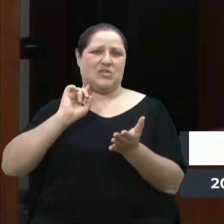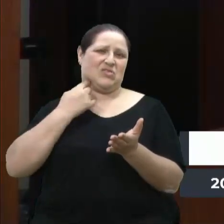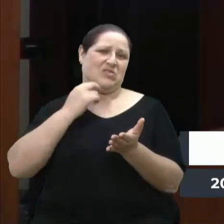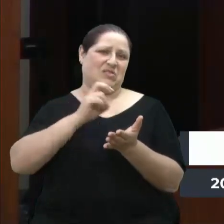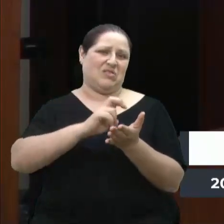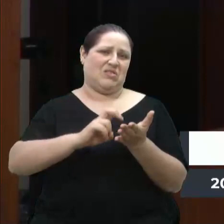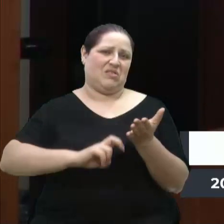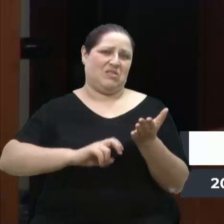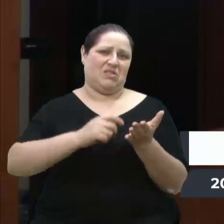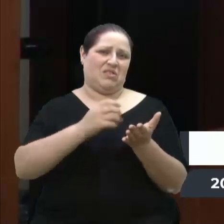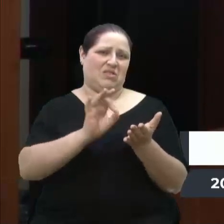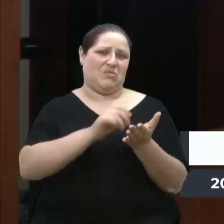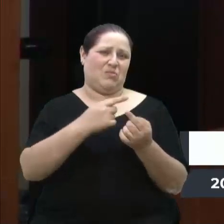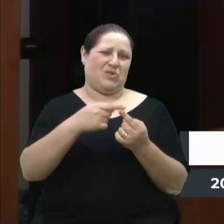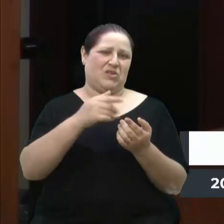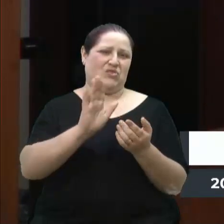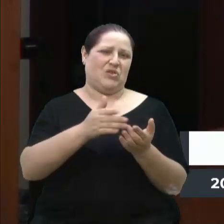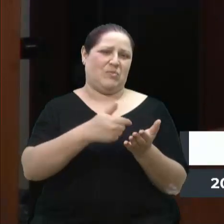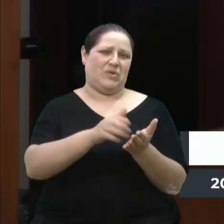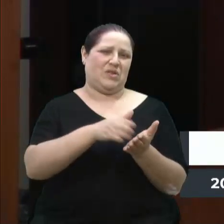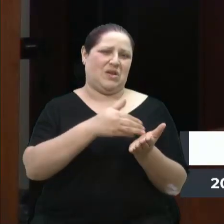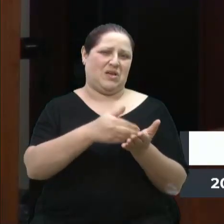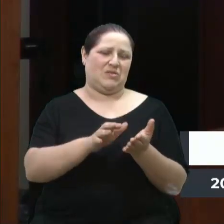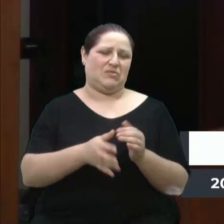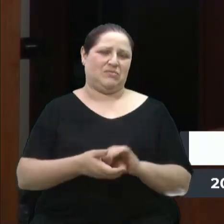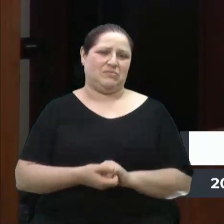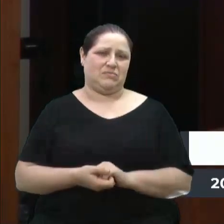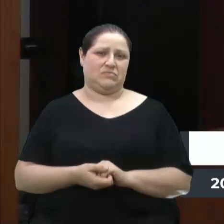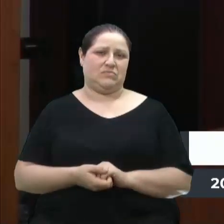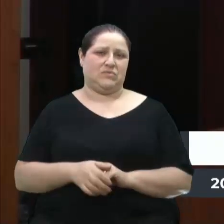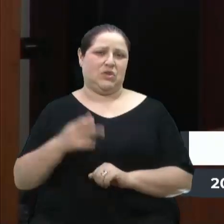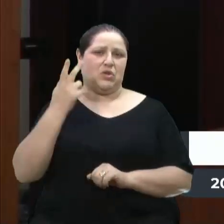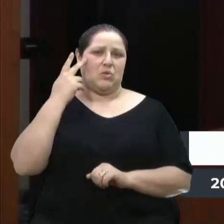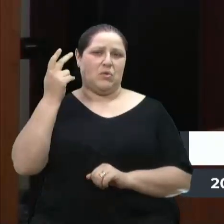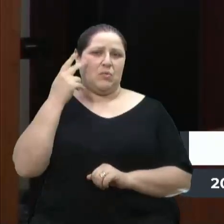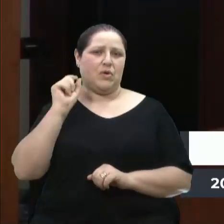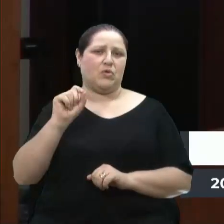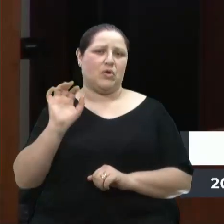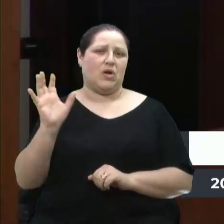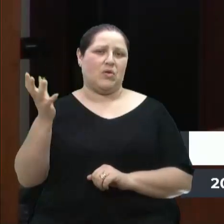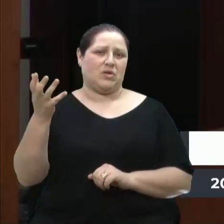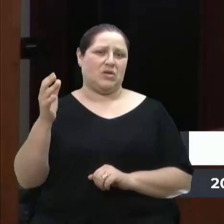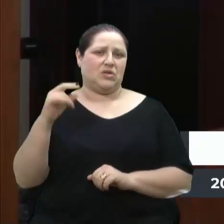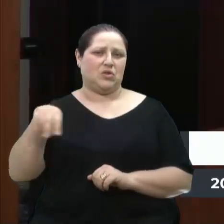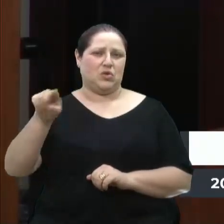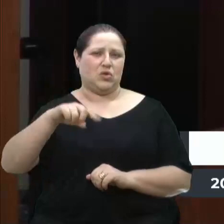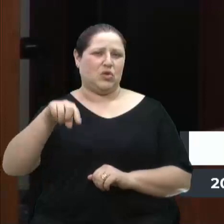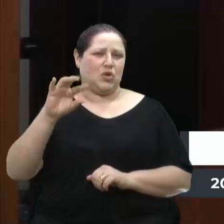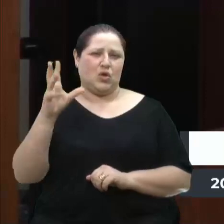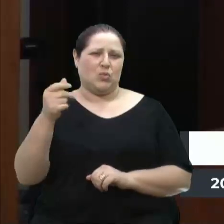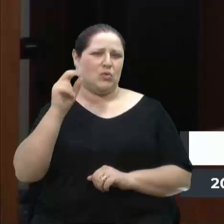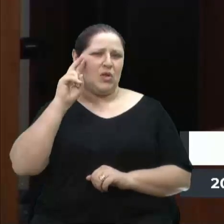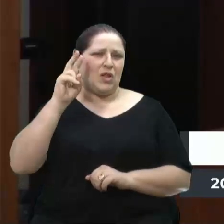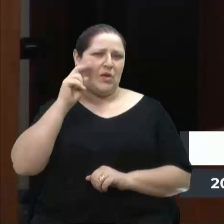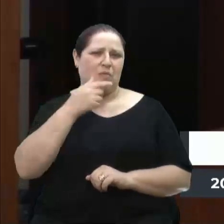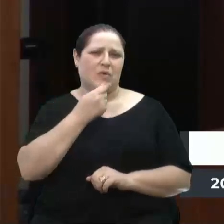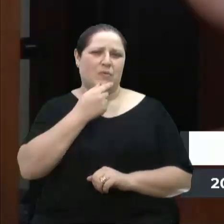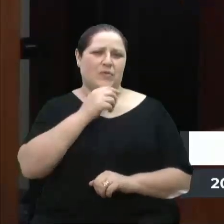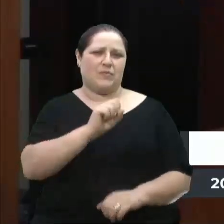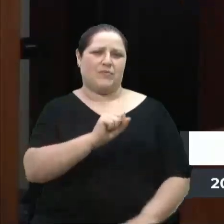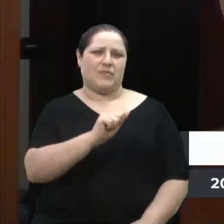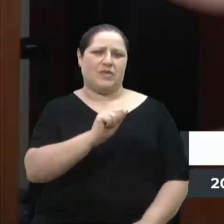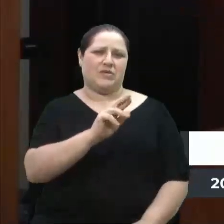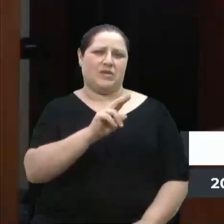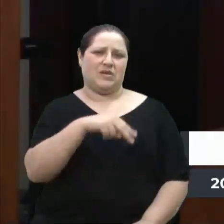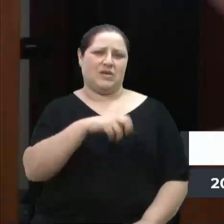O que acontece? Normalmente, o que acontece? Todo mundo vai lembrar do Sarneyzinho. Primeira coisa,